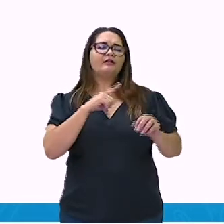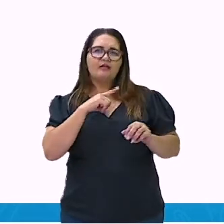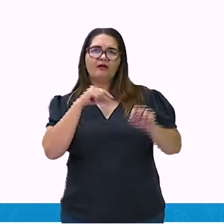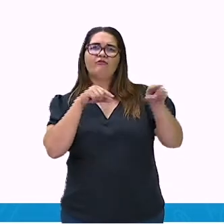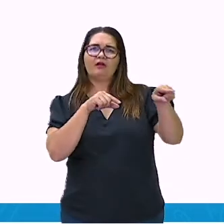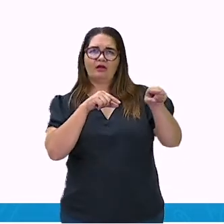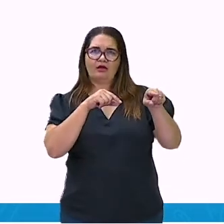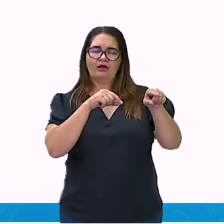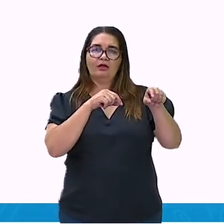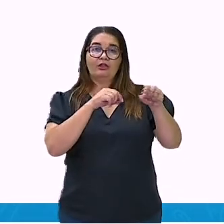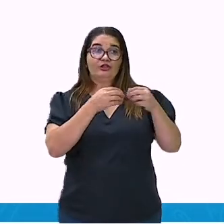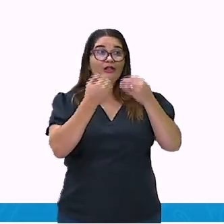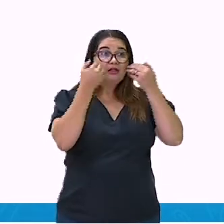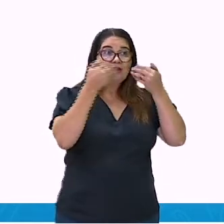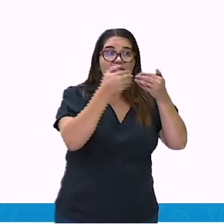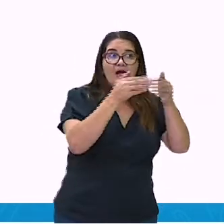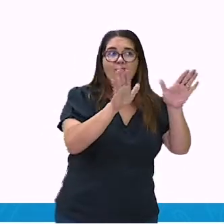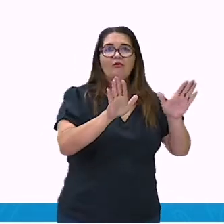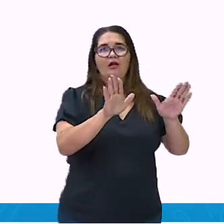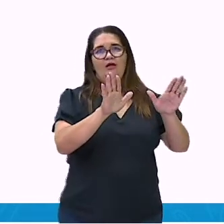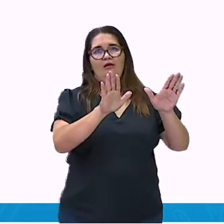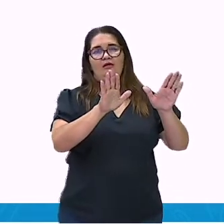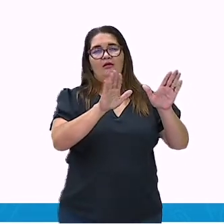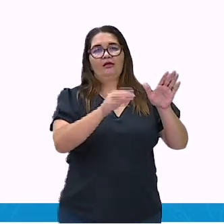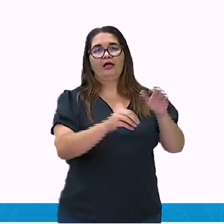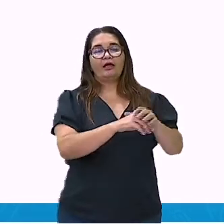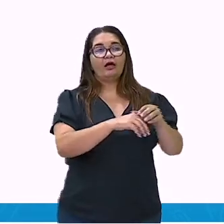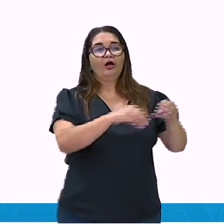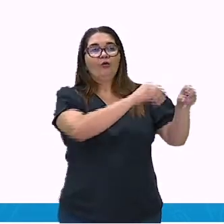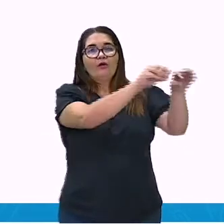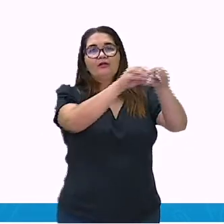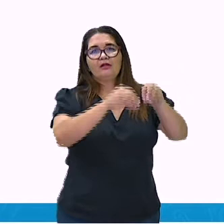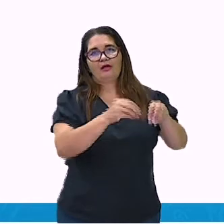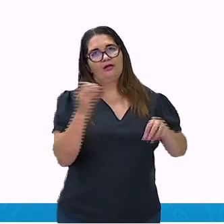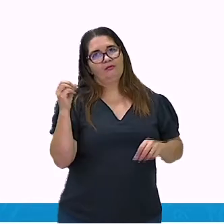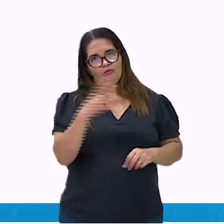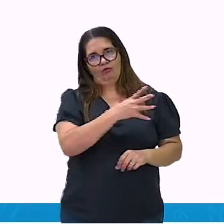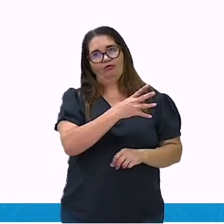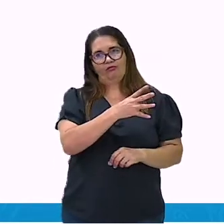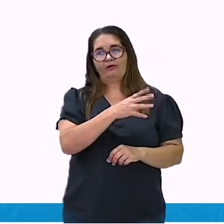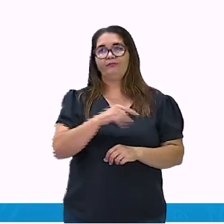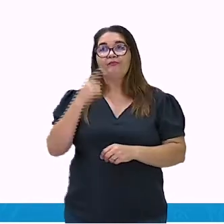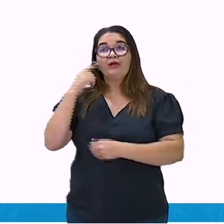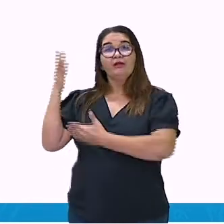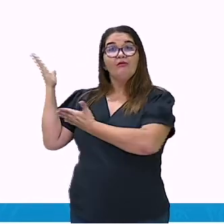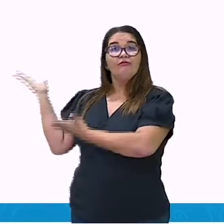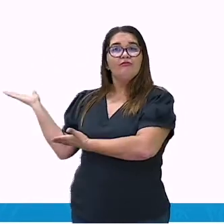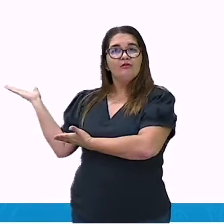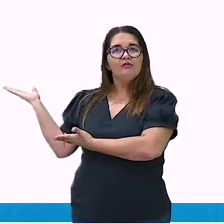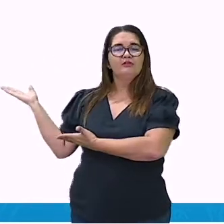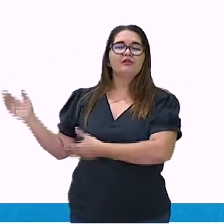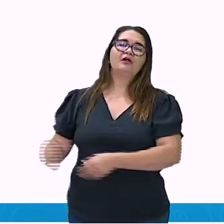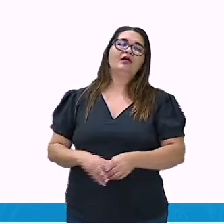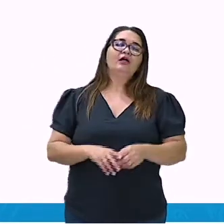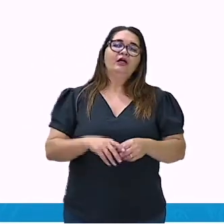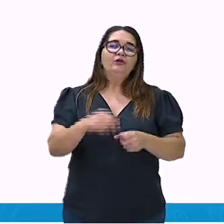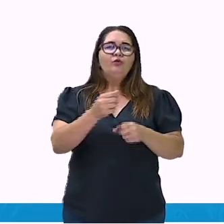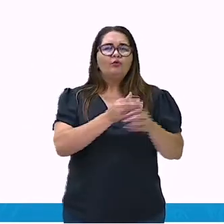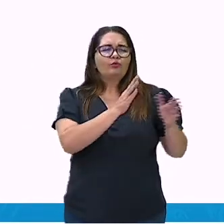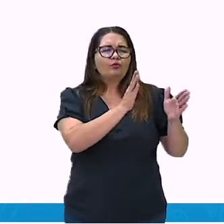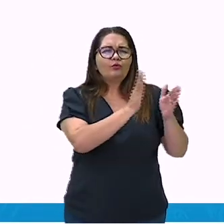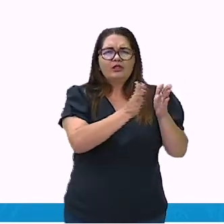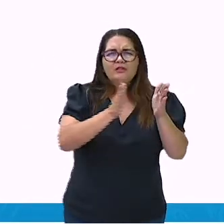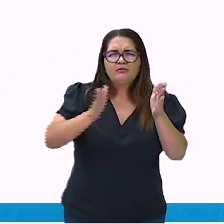sofreu várias intervenções, até mesmo que até então neste período de